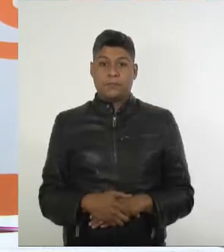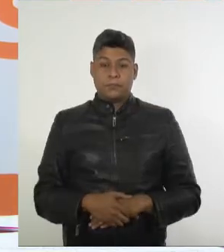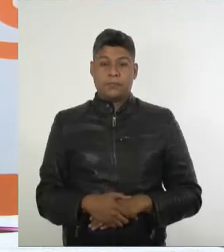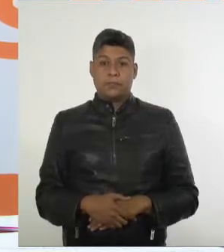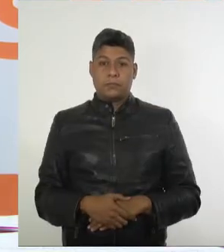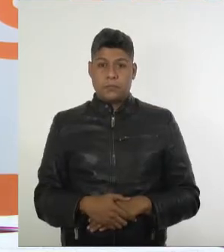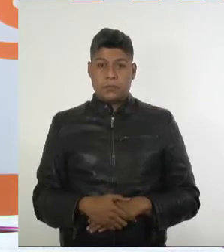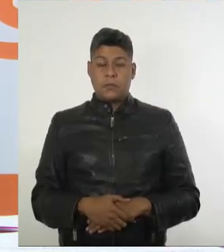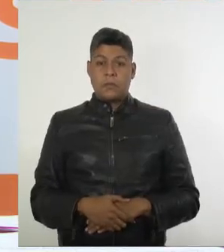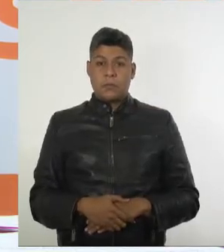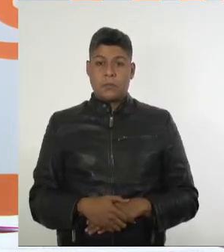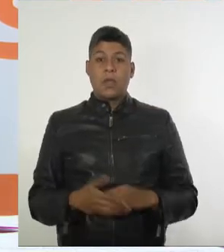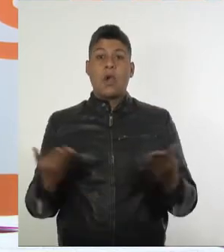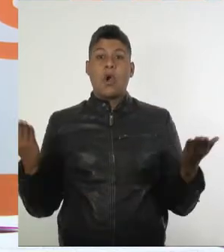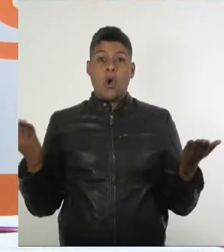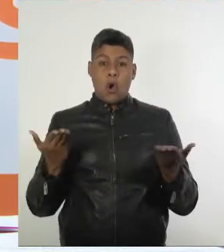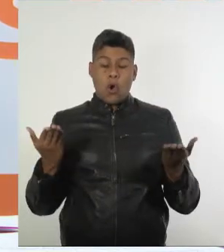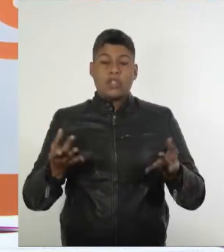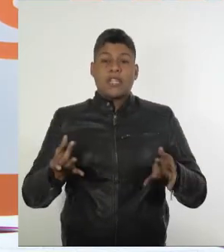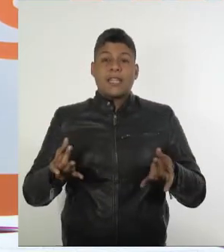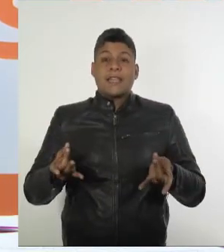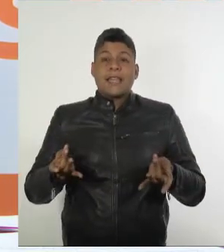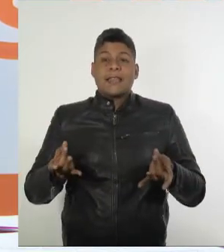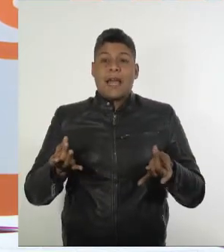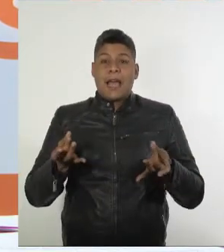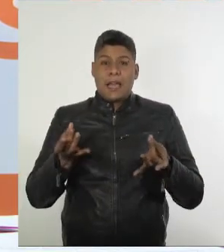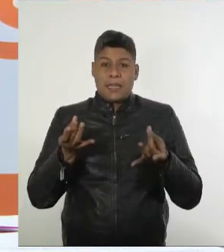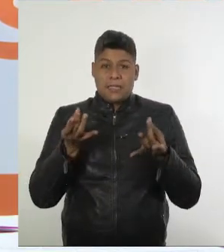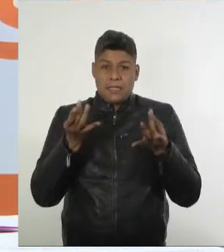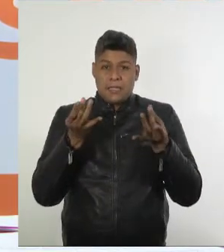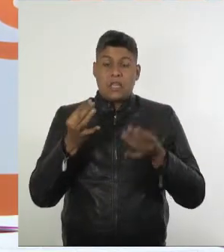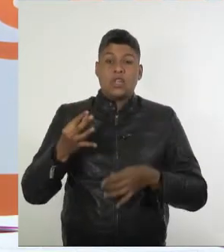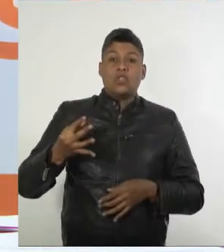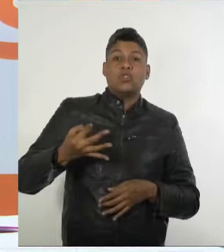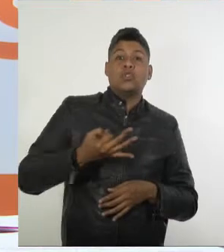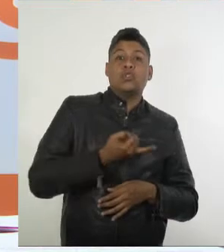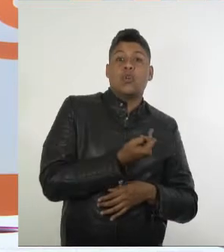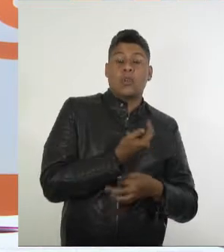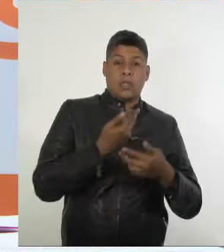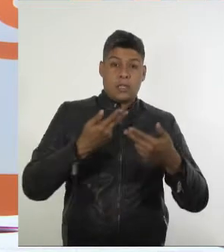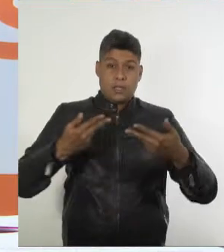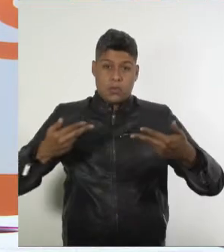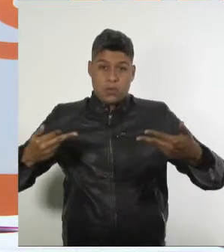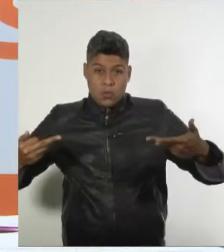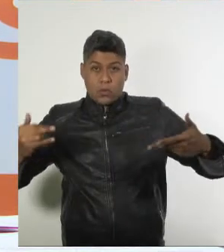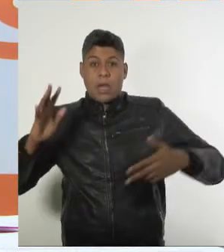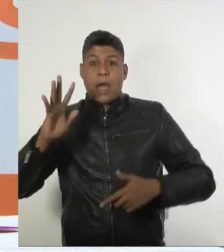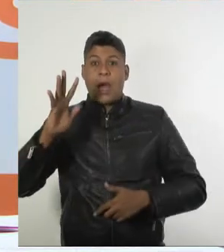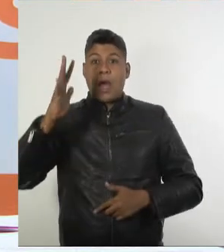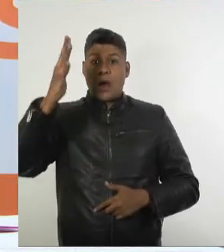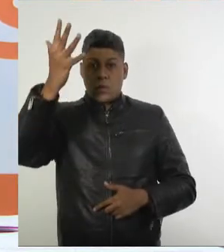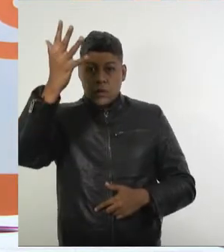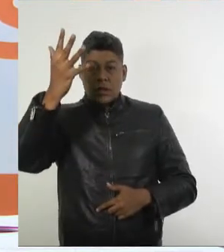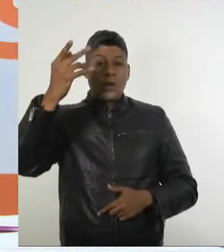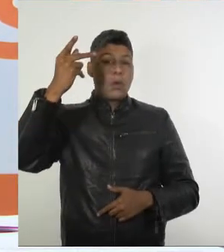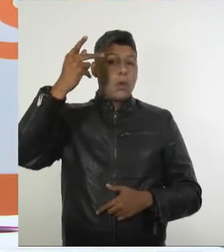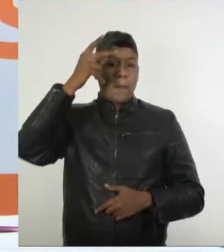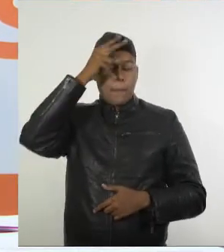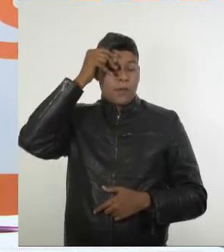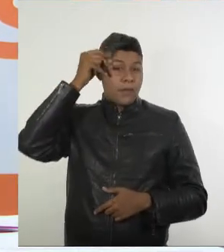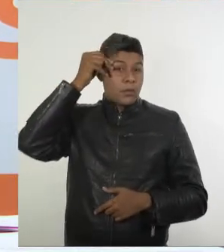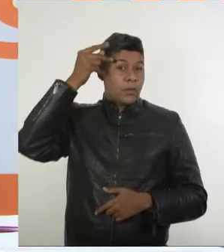dar com detalhes todas as ações da Prefeitura de São Paulo, desde março,